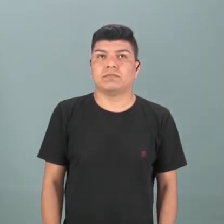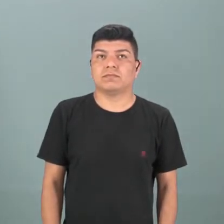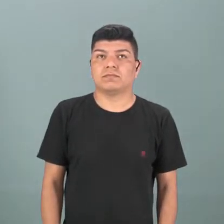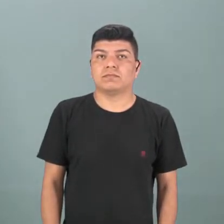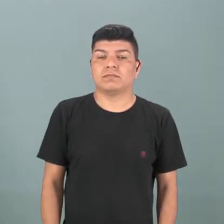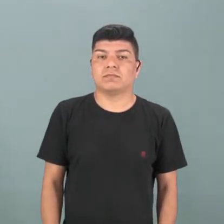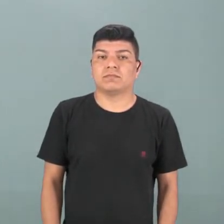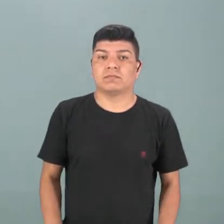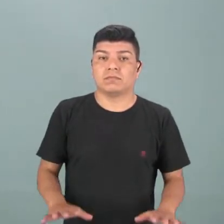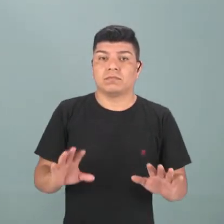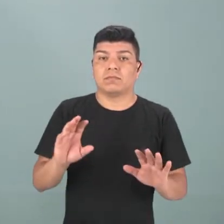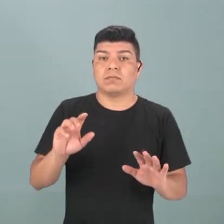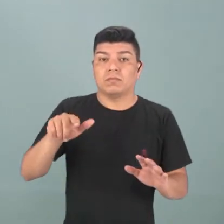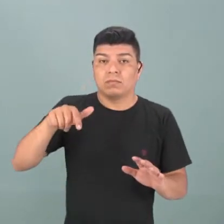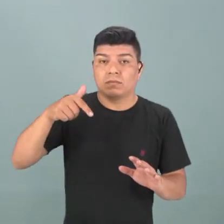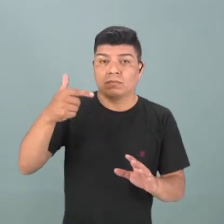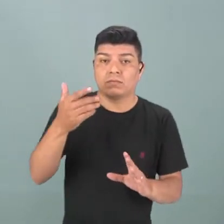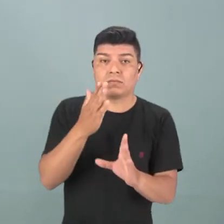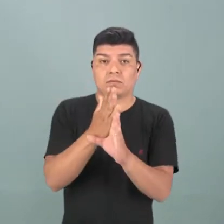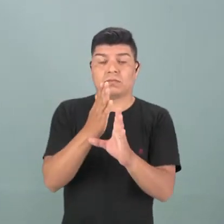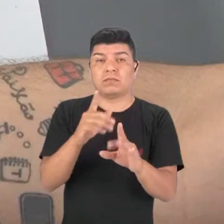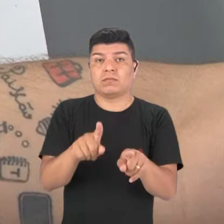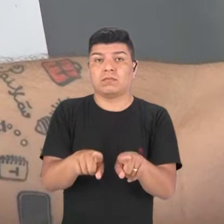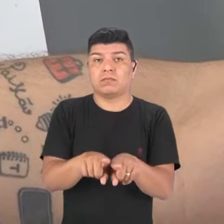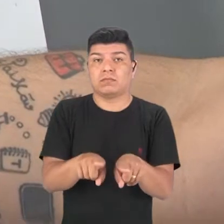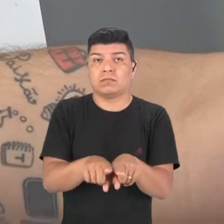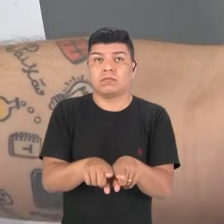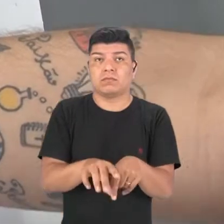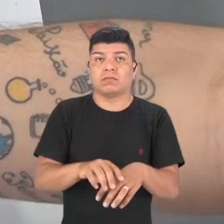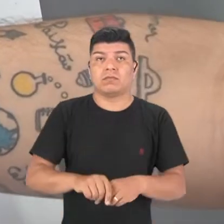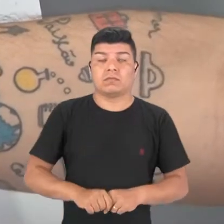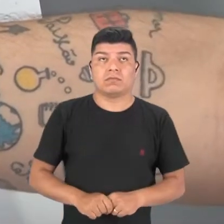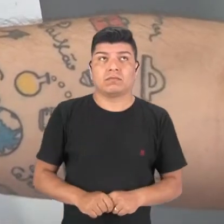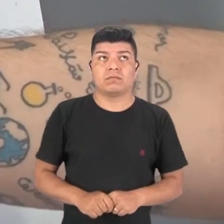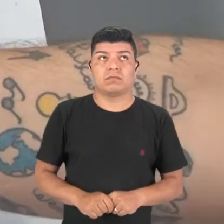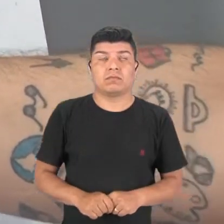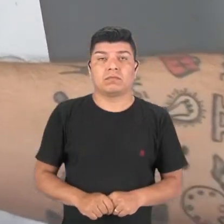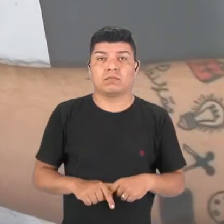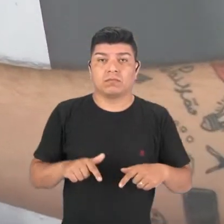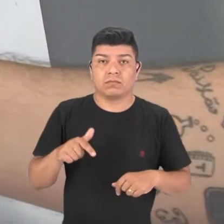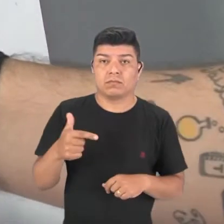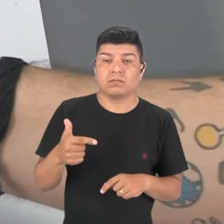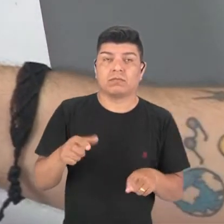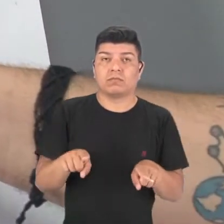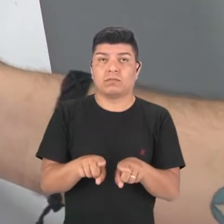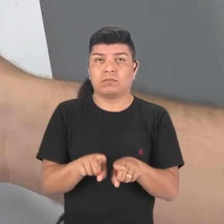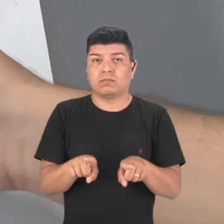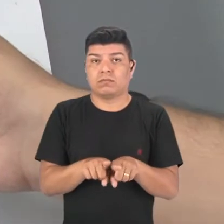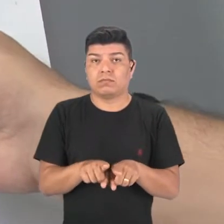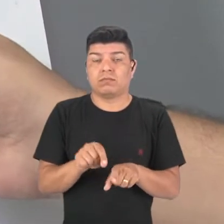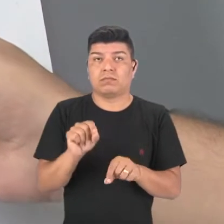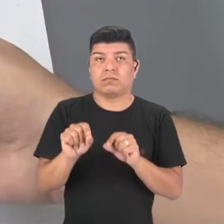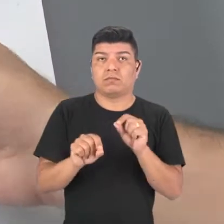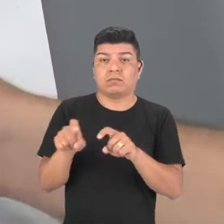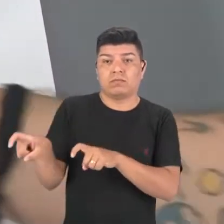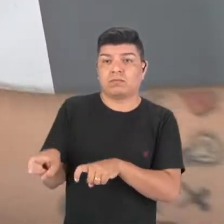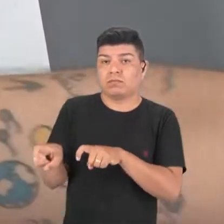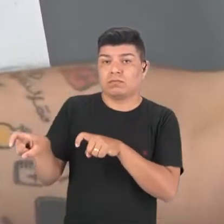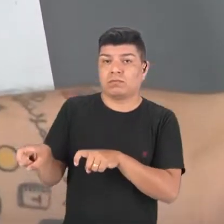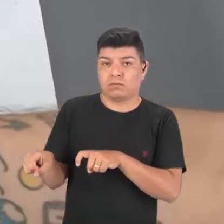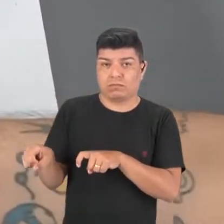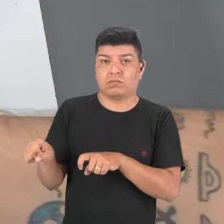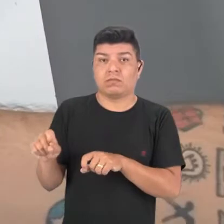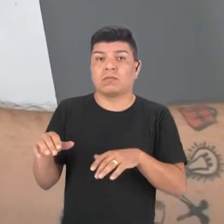E outro motivo, observe aqui comigo. Outro motivo que proporciona o êxodo